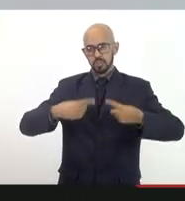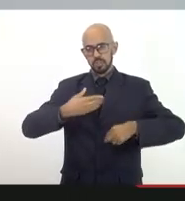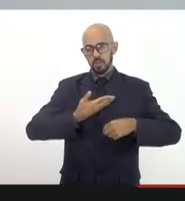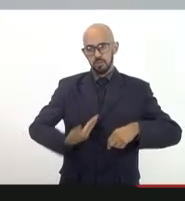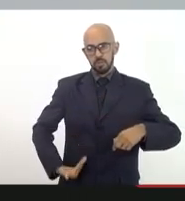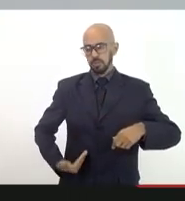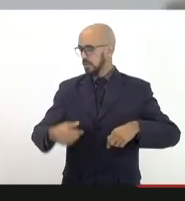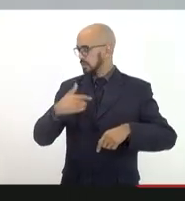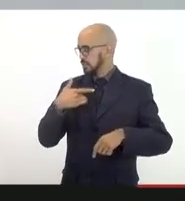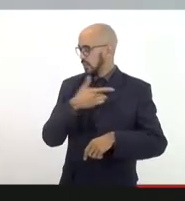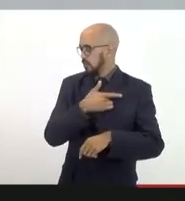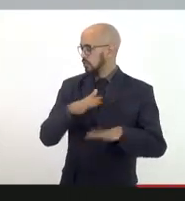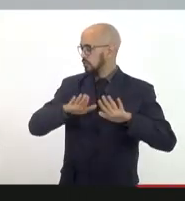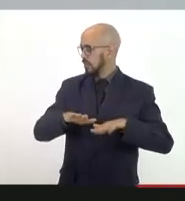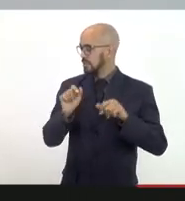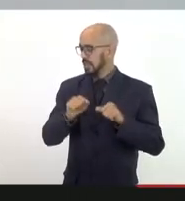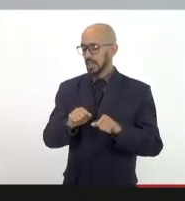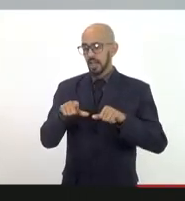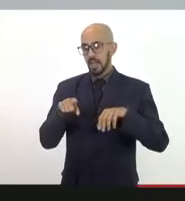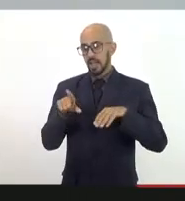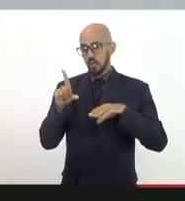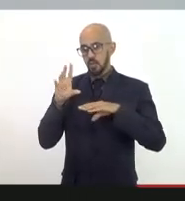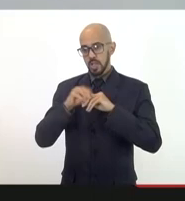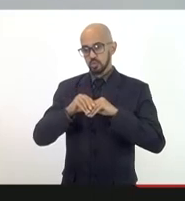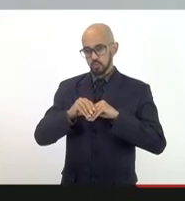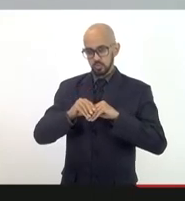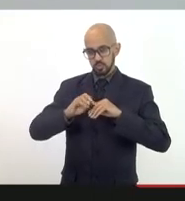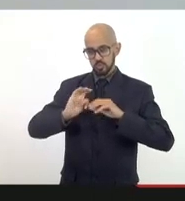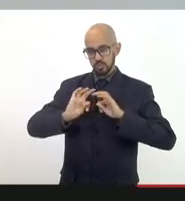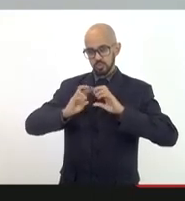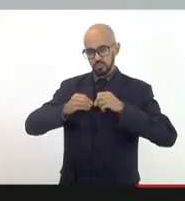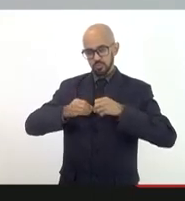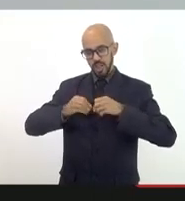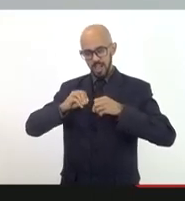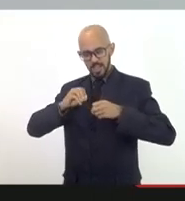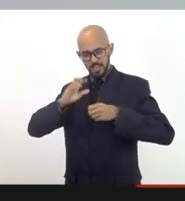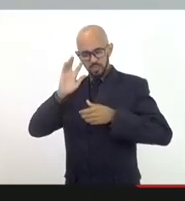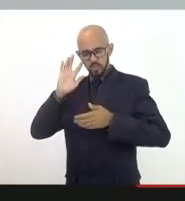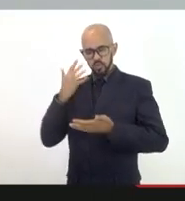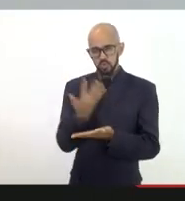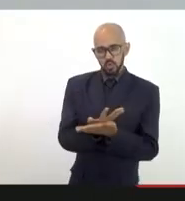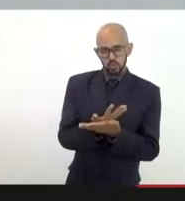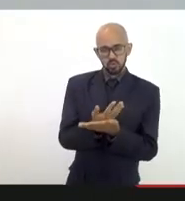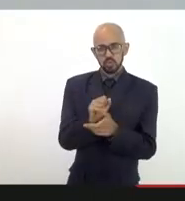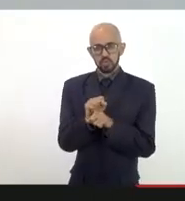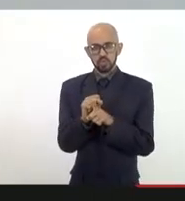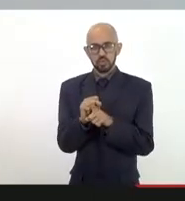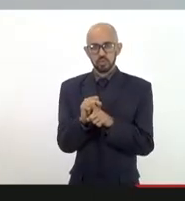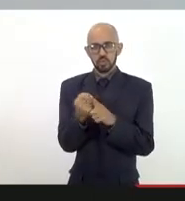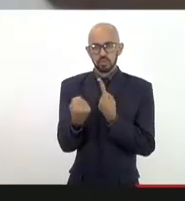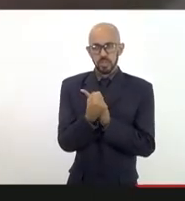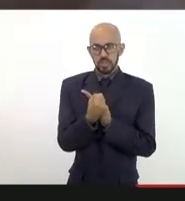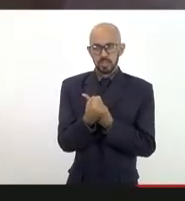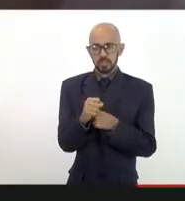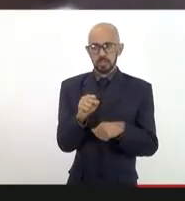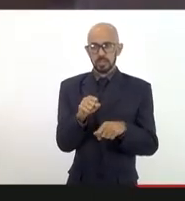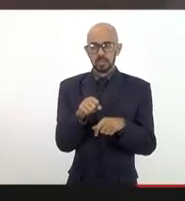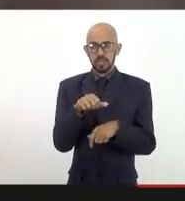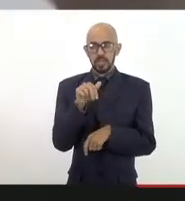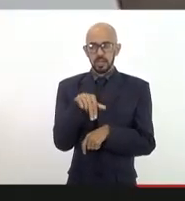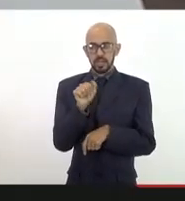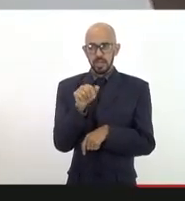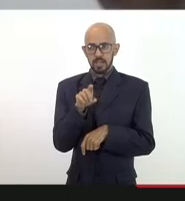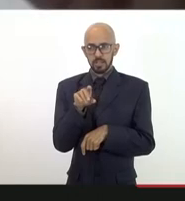é síntese de múltiplas determinações sociais, né? E a Nadine, que vai me suceder aqui no uso